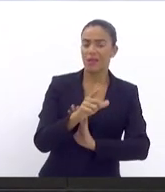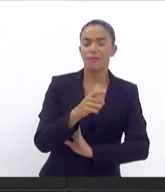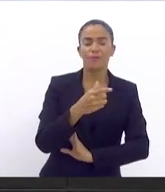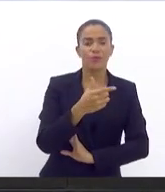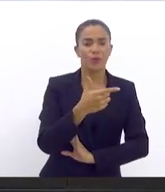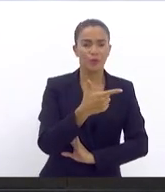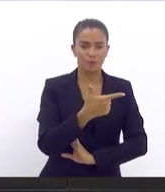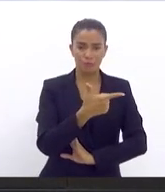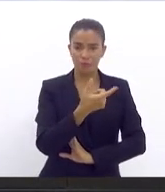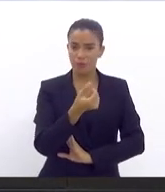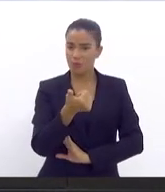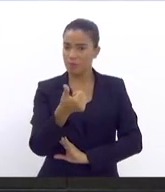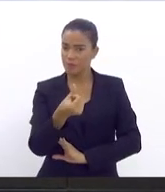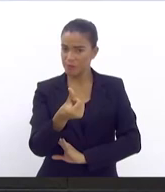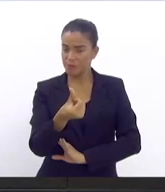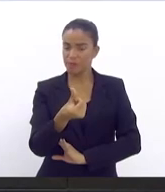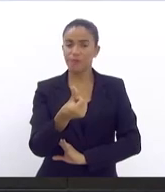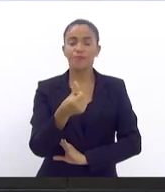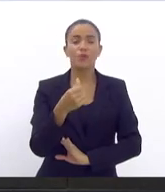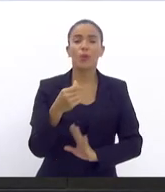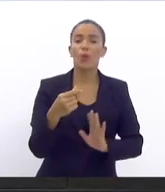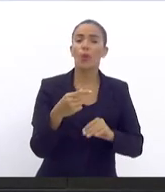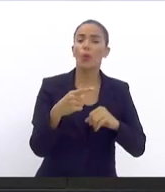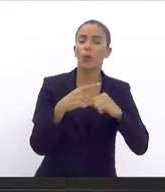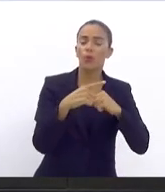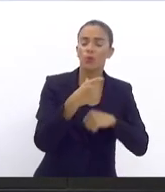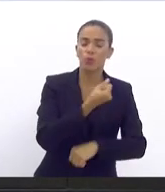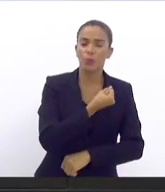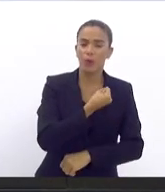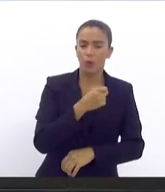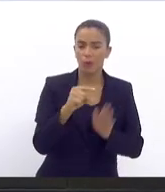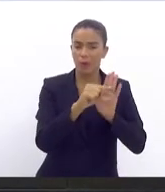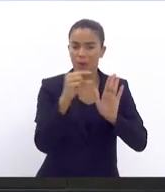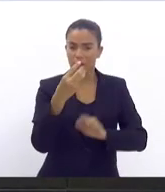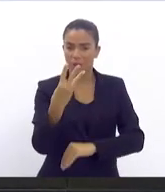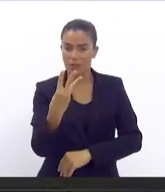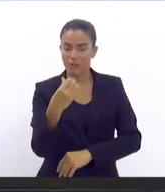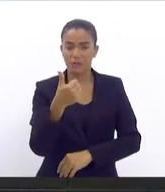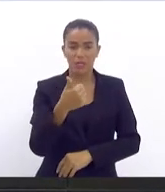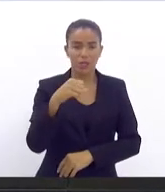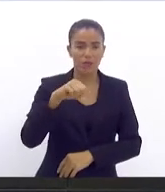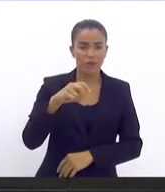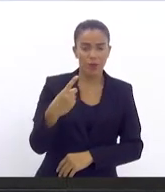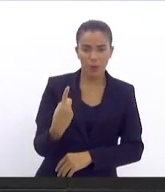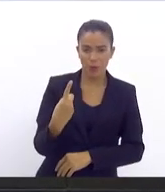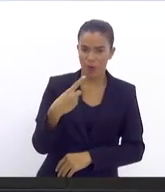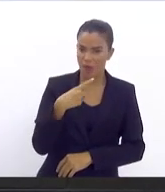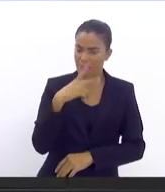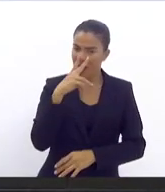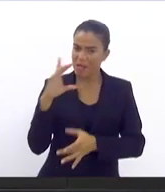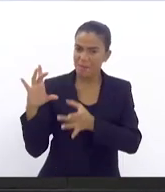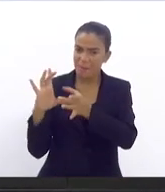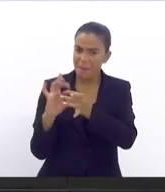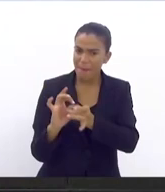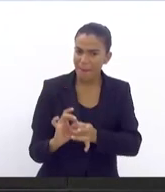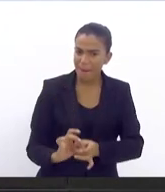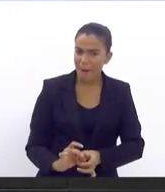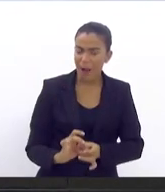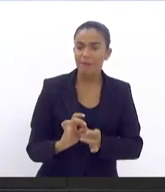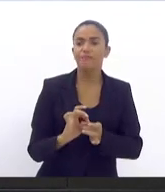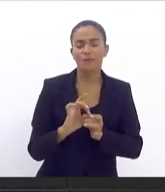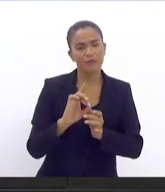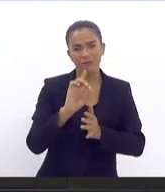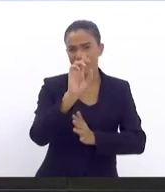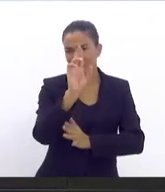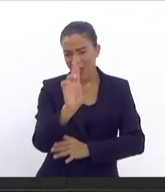de 2016. O item 3 fala da lei 7.191. Uma junção, na o verdade. O item 5, né? Exatamente. São, assim,